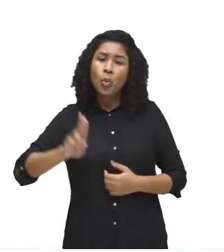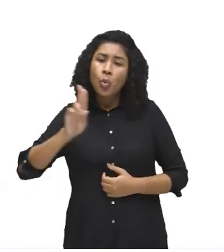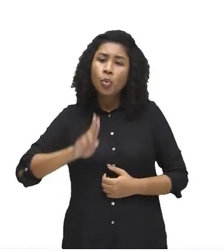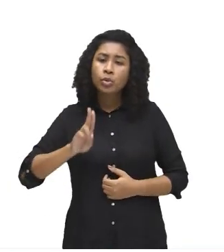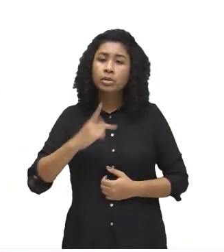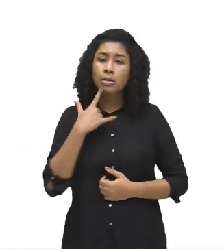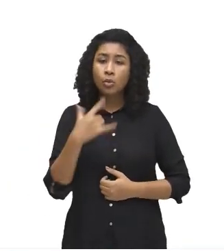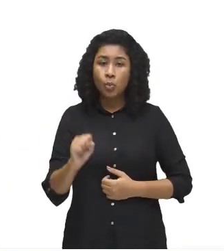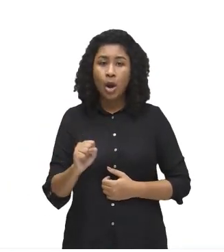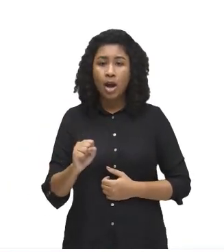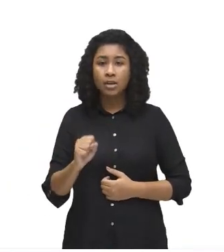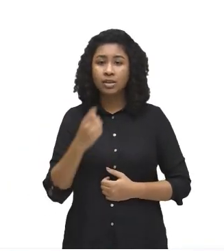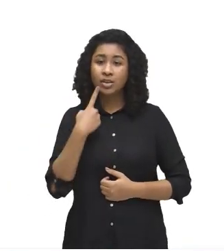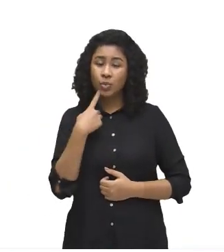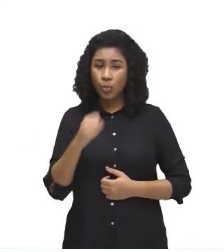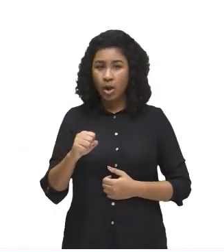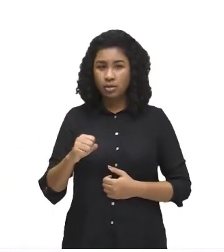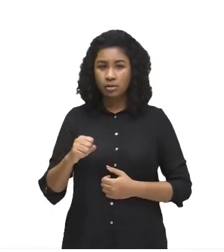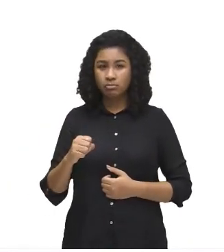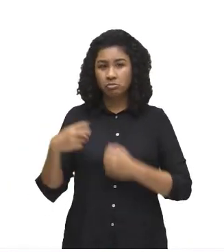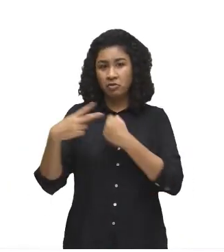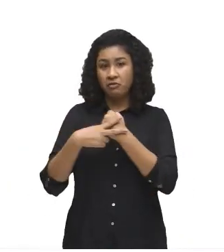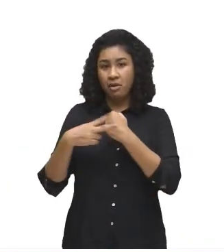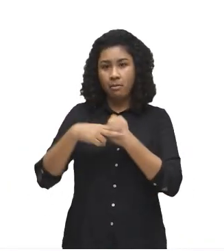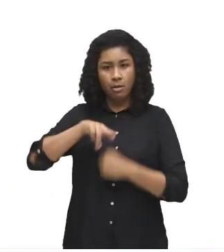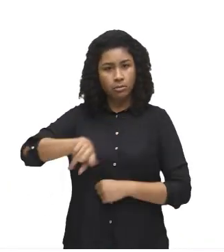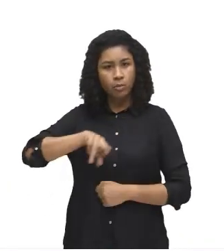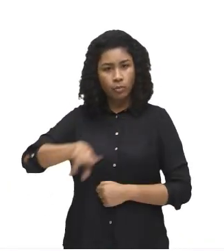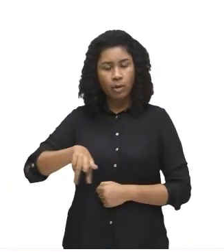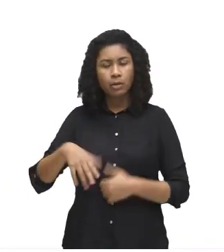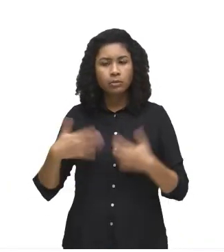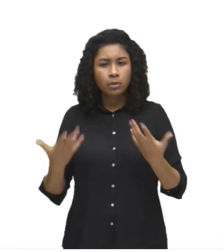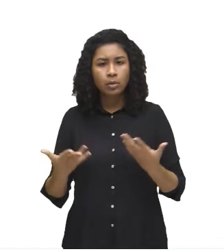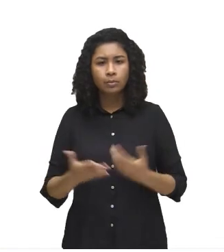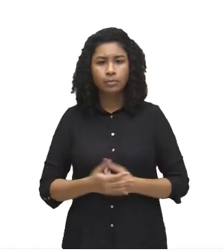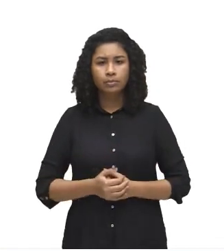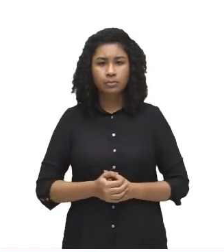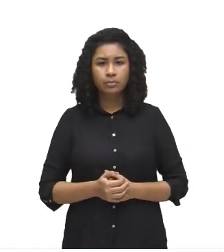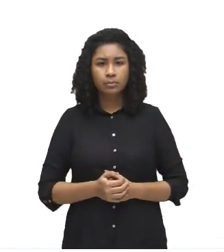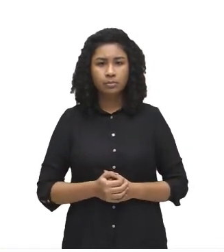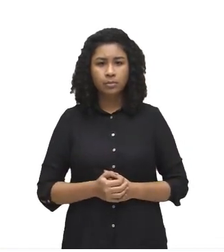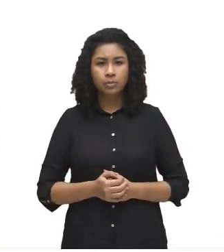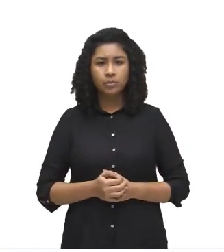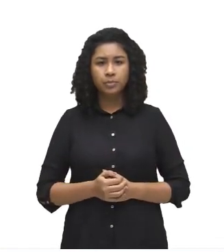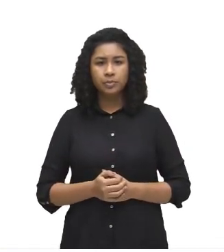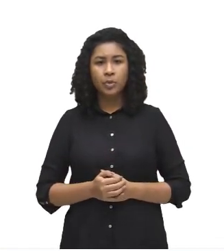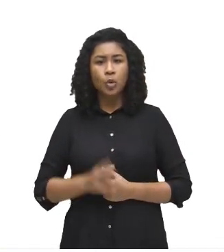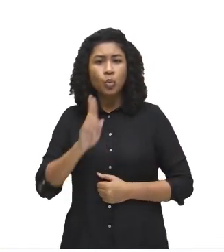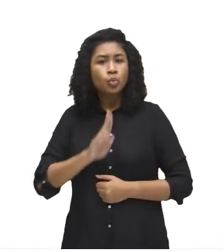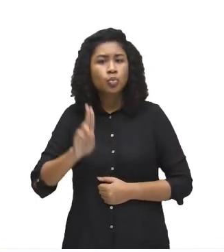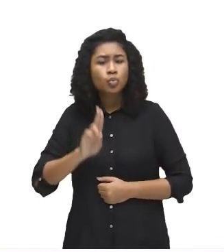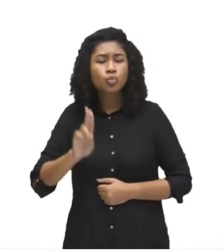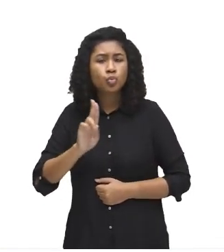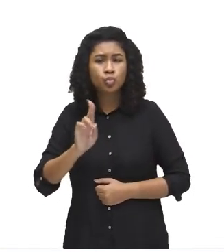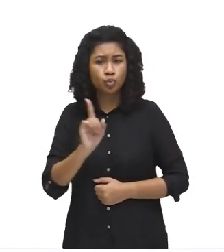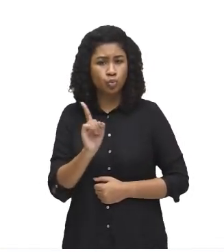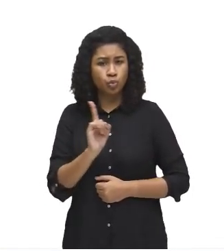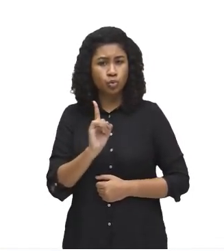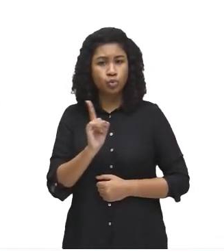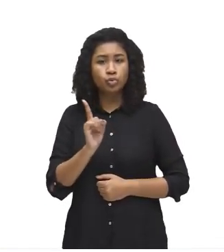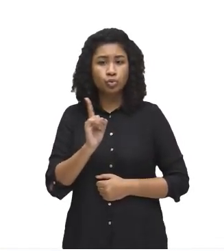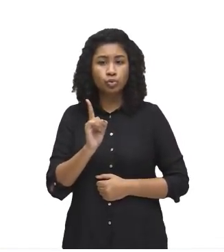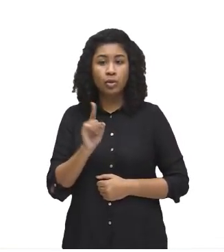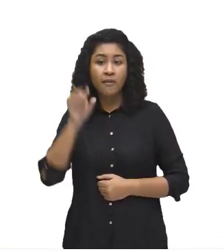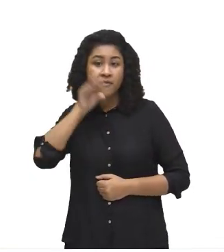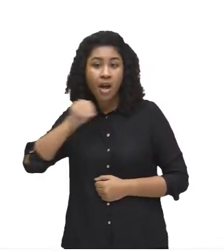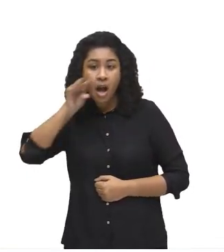verbal, não verbal, simplificando, eu não utilizo a fala ou a escrita. A fala e a escrita é da verbal.